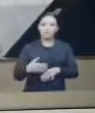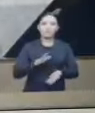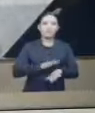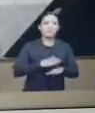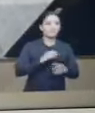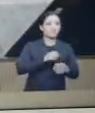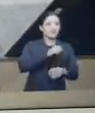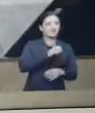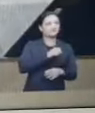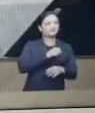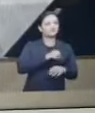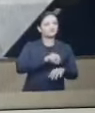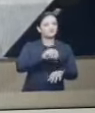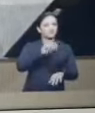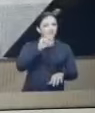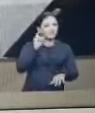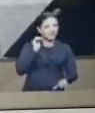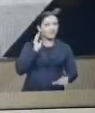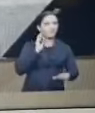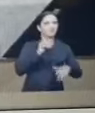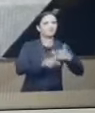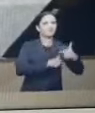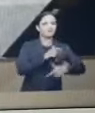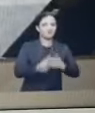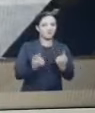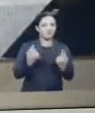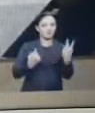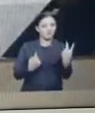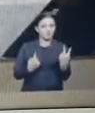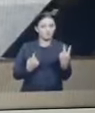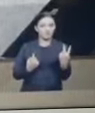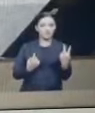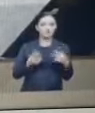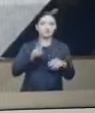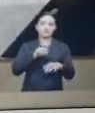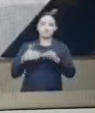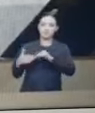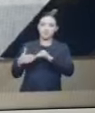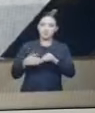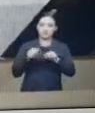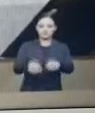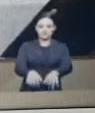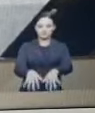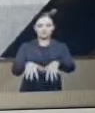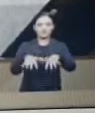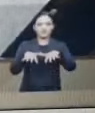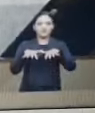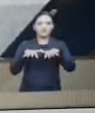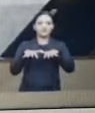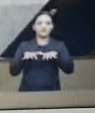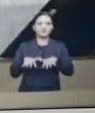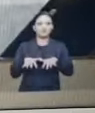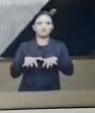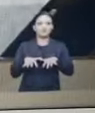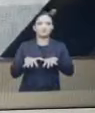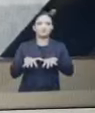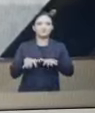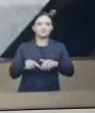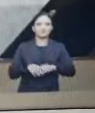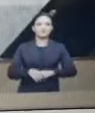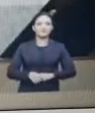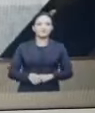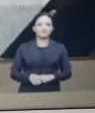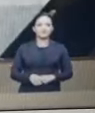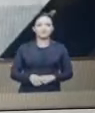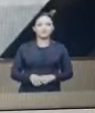que conduzirá o novo integrante ao plenário do Supremo Tribunal Federal. Como todos nós sabemos,